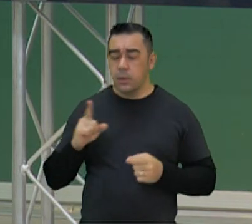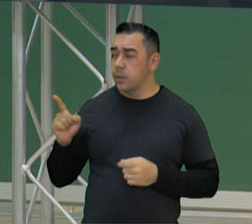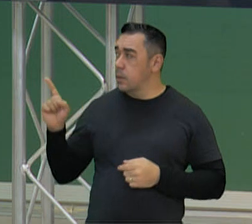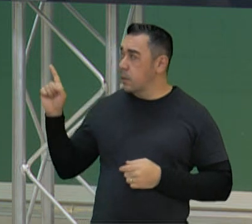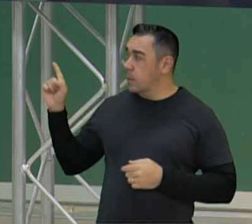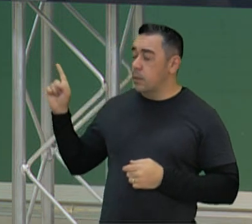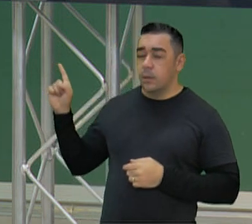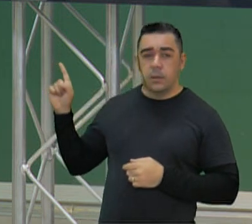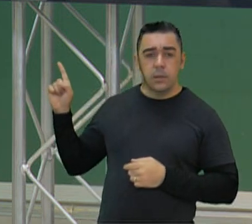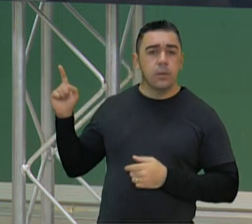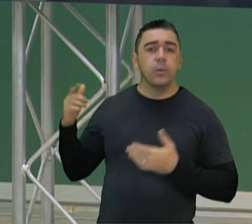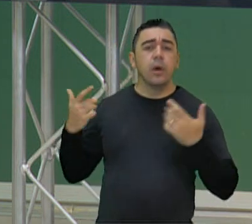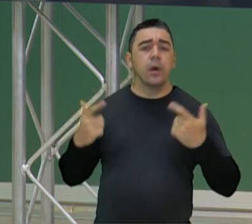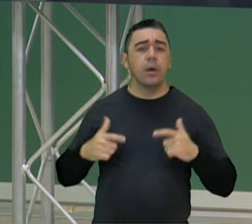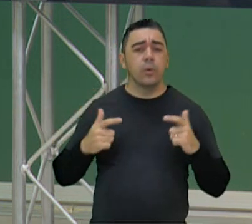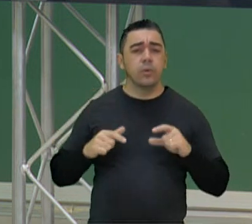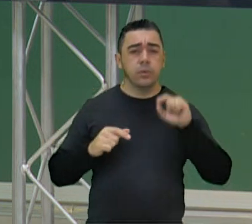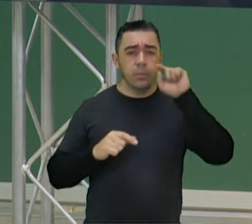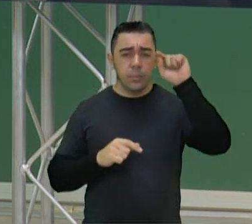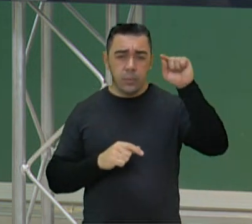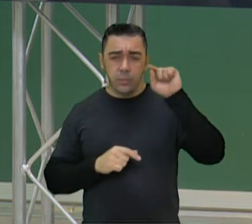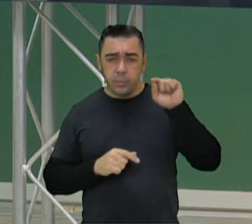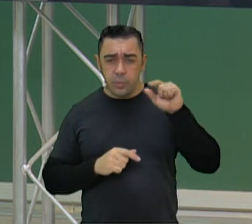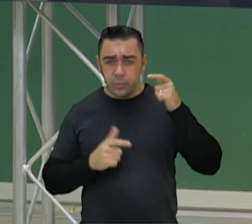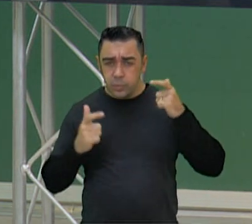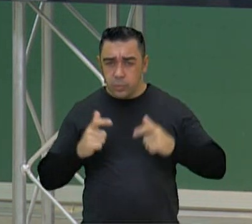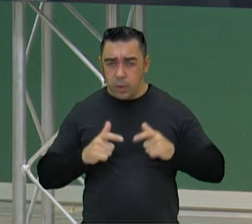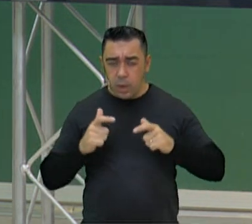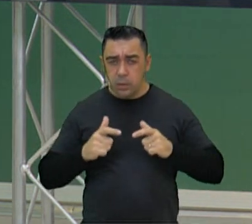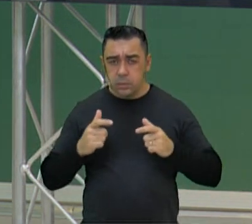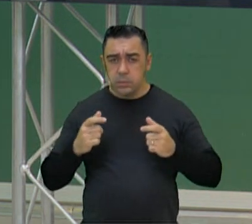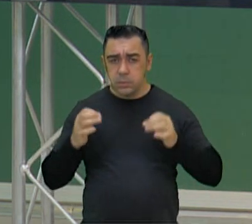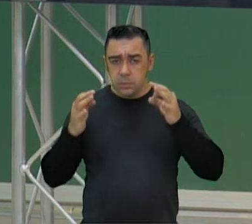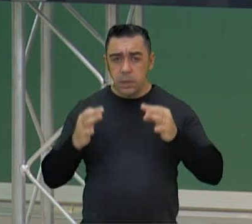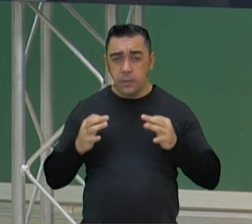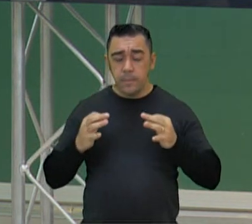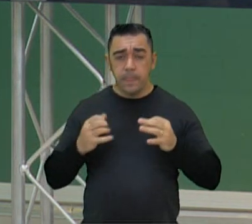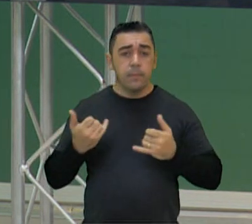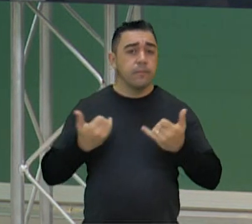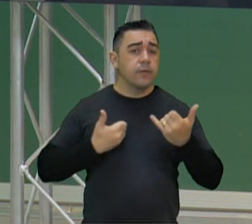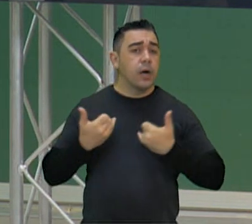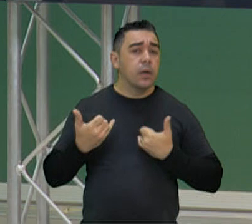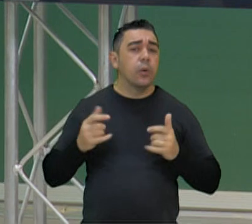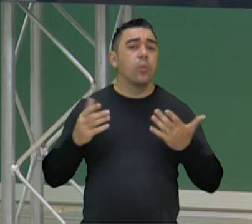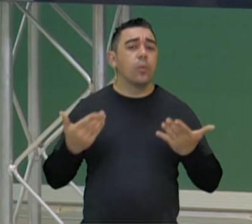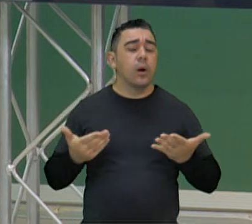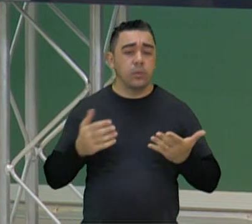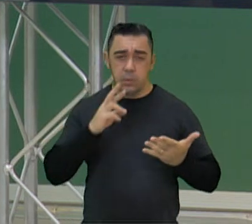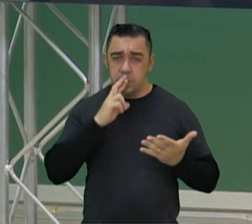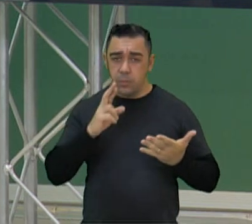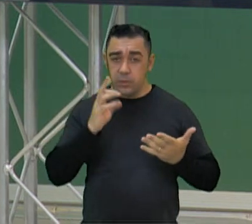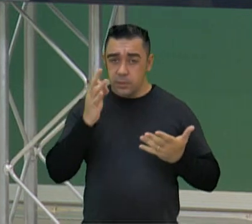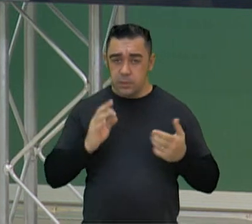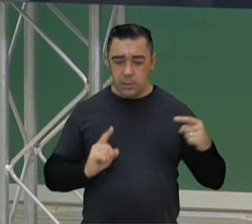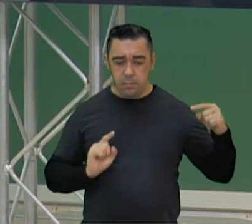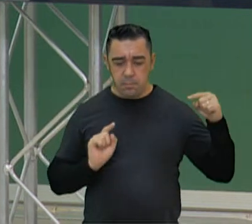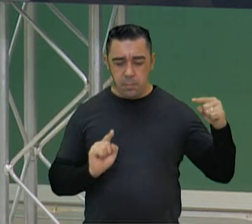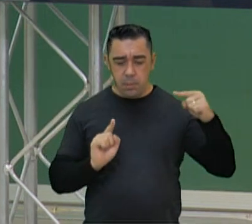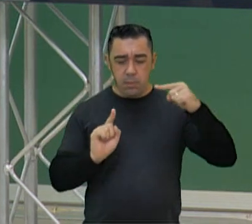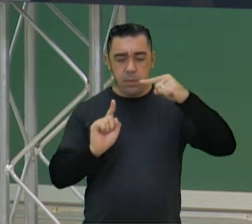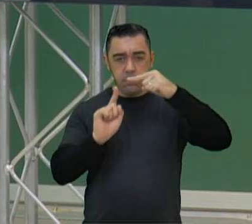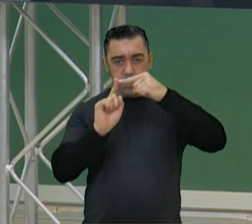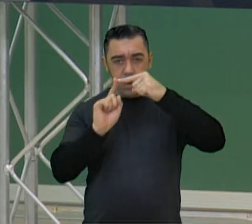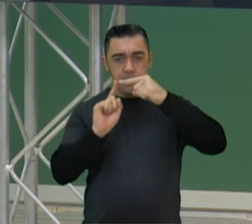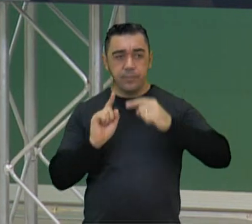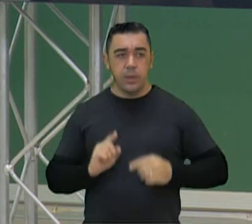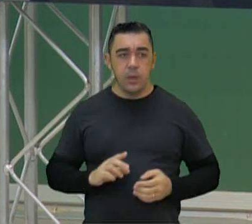dessas coordenadas, qual seria ali a localização. Informe qual seria a coordenada da rua